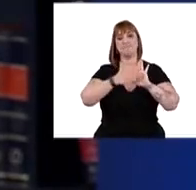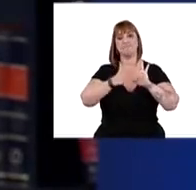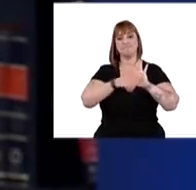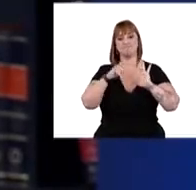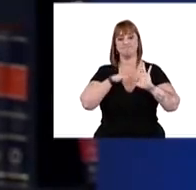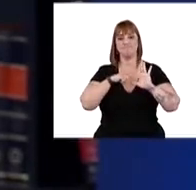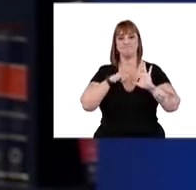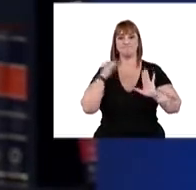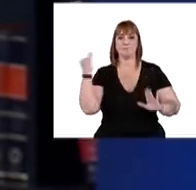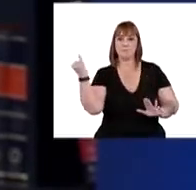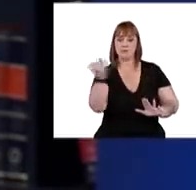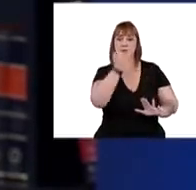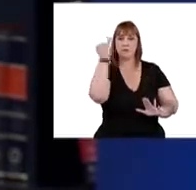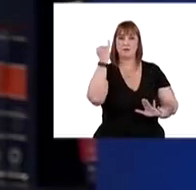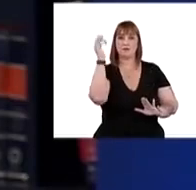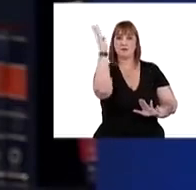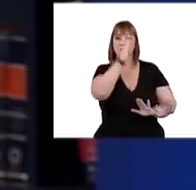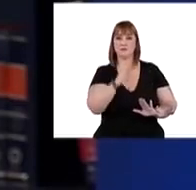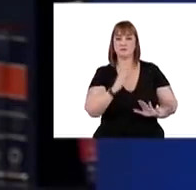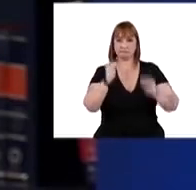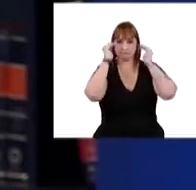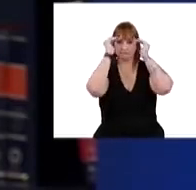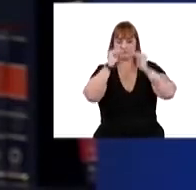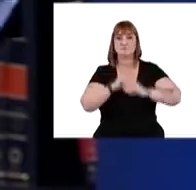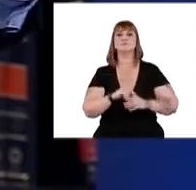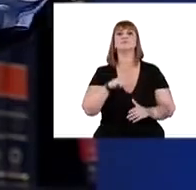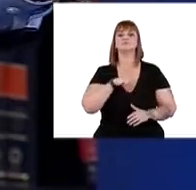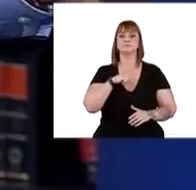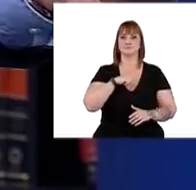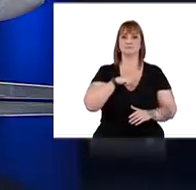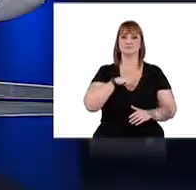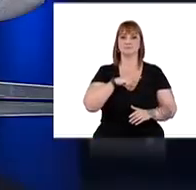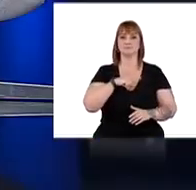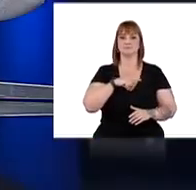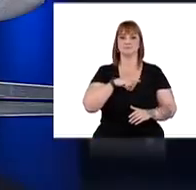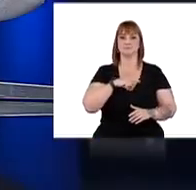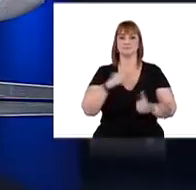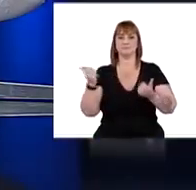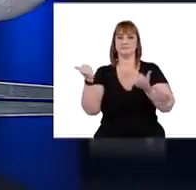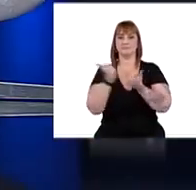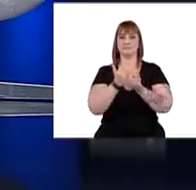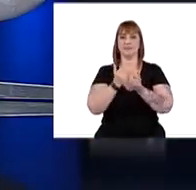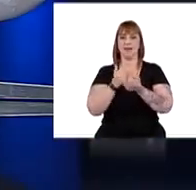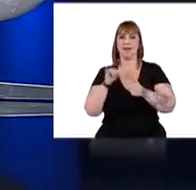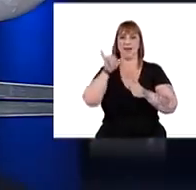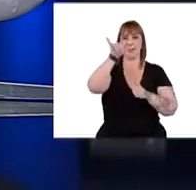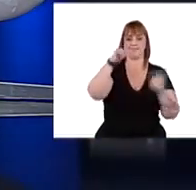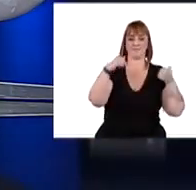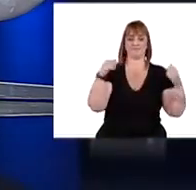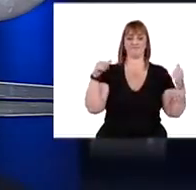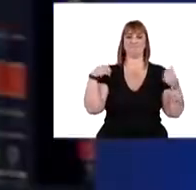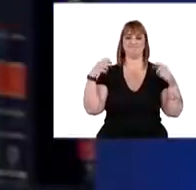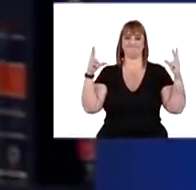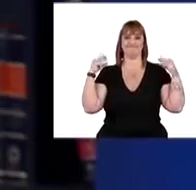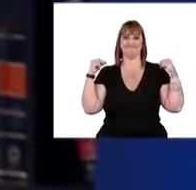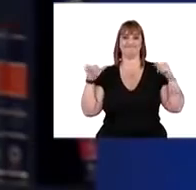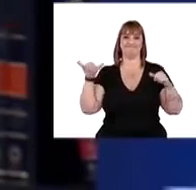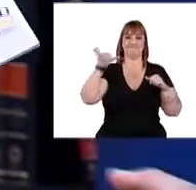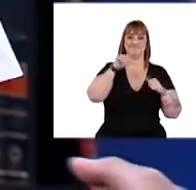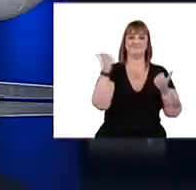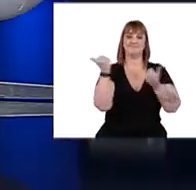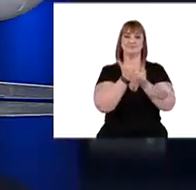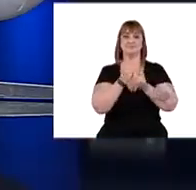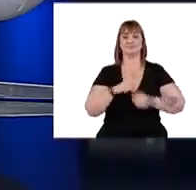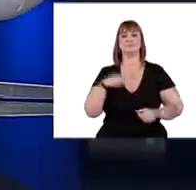importante que o Brasil tenha plano de voo, e nós temos, e é piloto e copiloto, ou seja, nós também estabelecemos